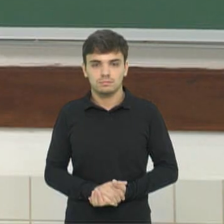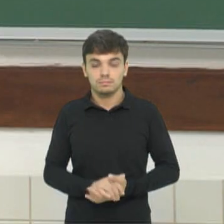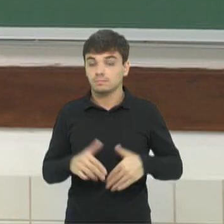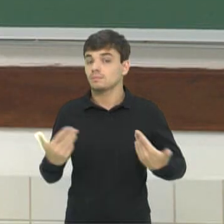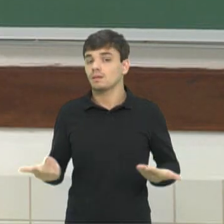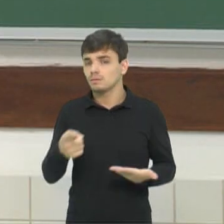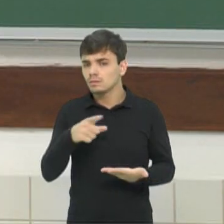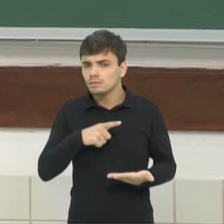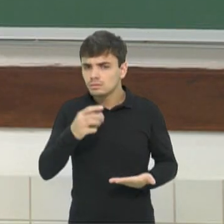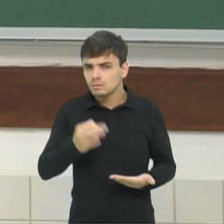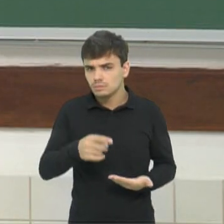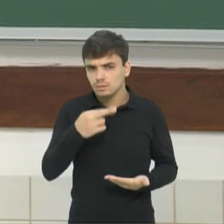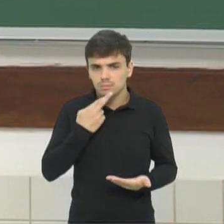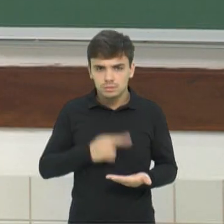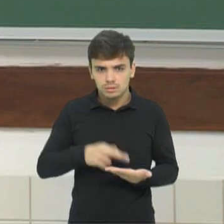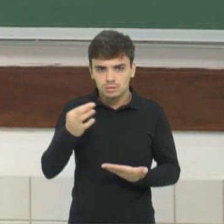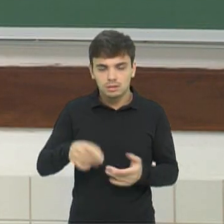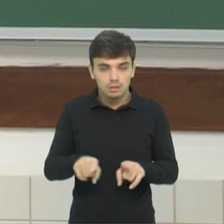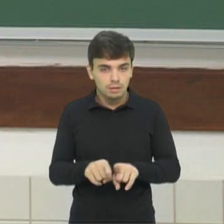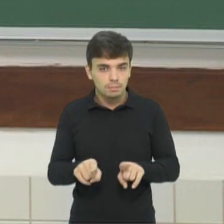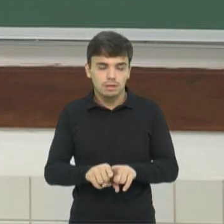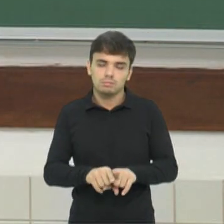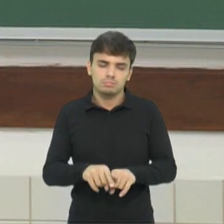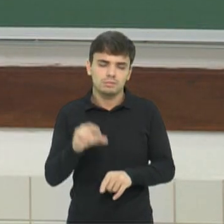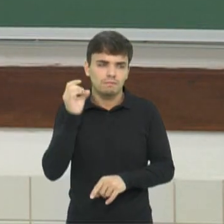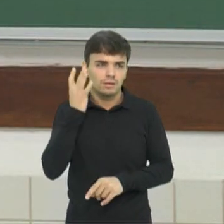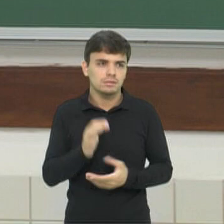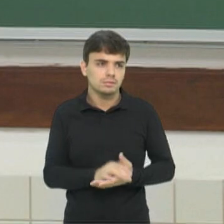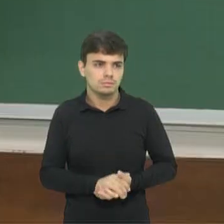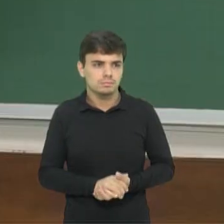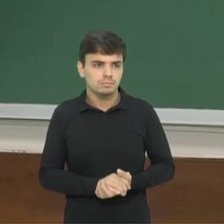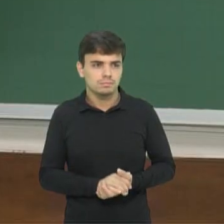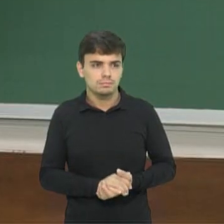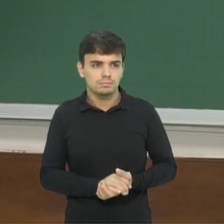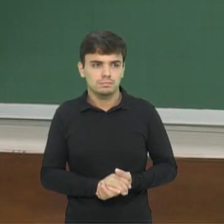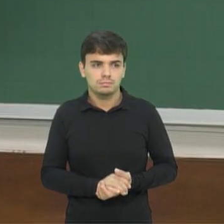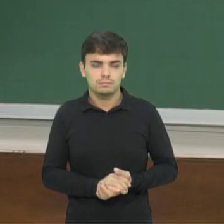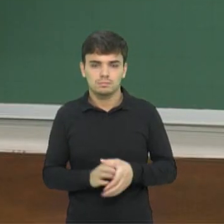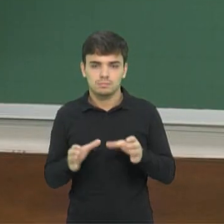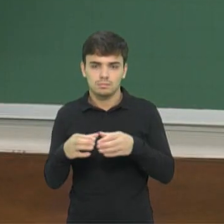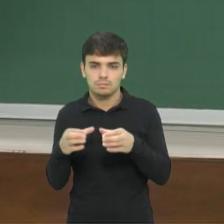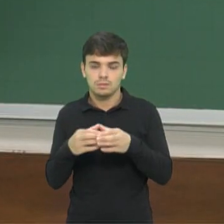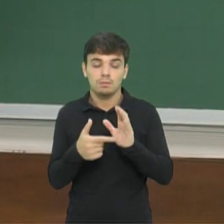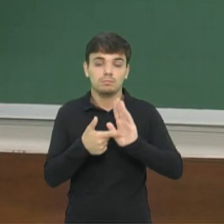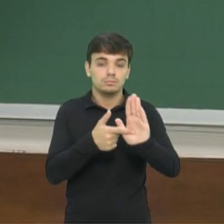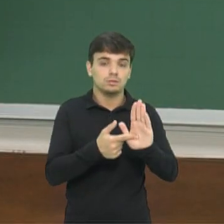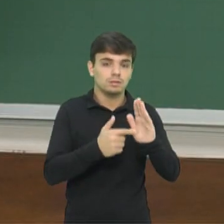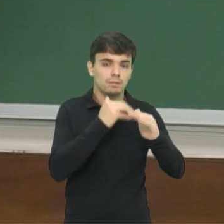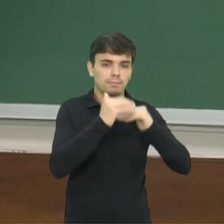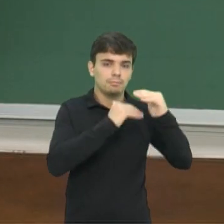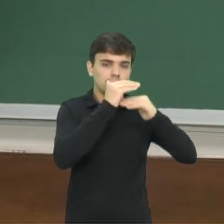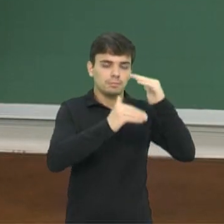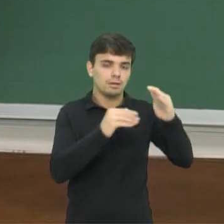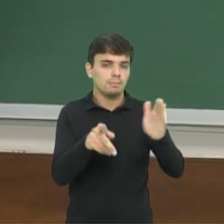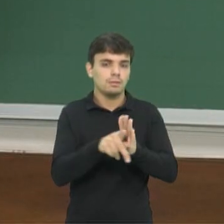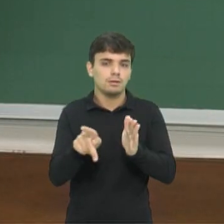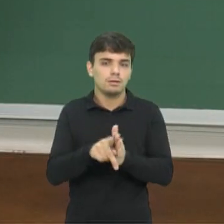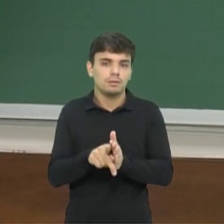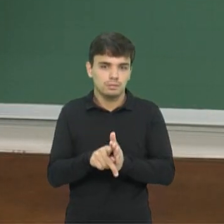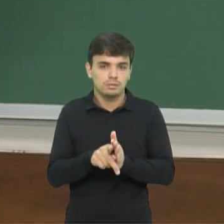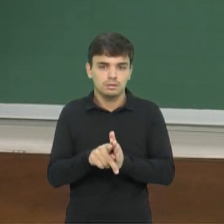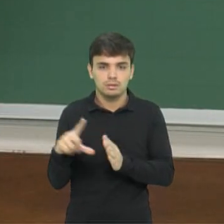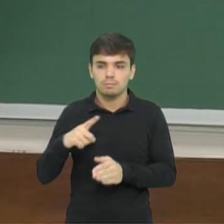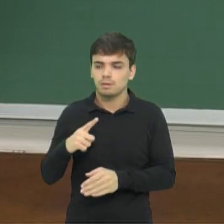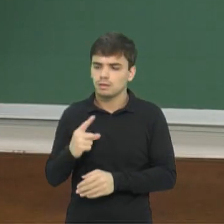Aí, gente, tem certeza que você acertou também, porque essa parte é moleza, né? Então, para a comunidade apresentar crescimento, a parte de indivíduos que